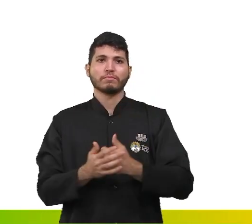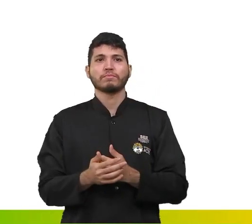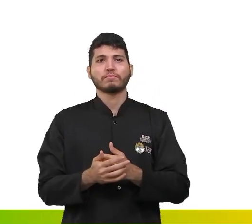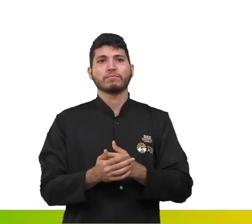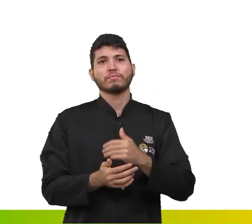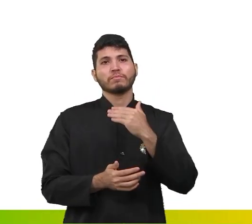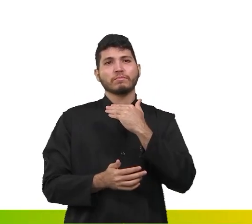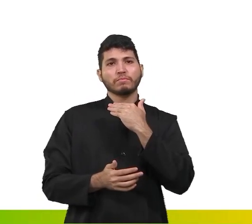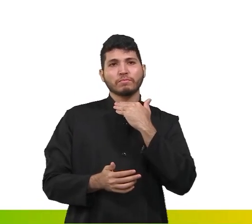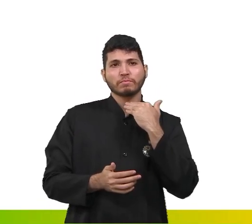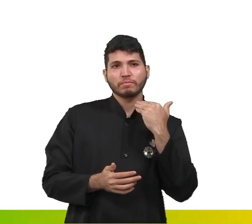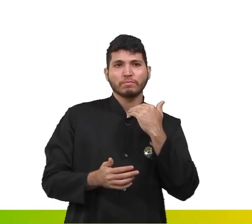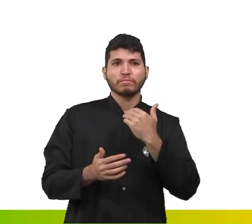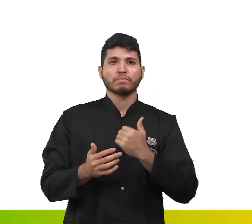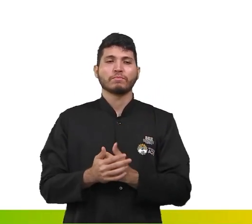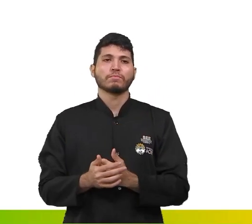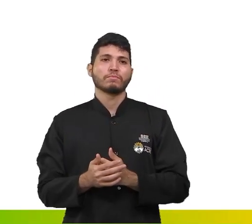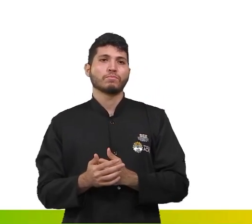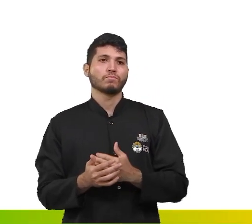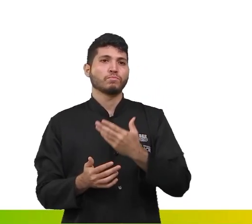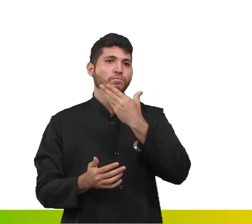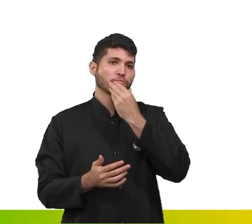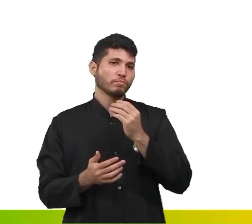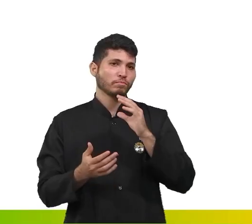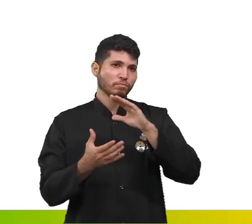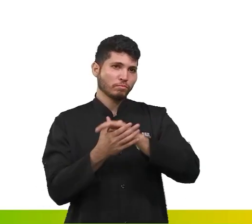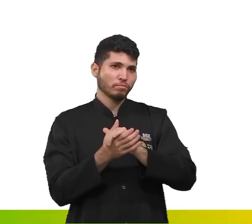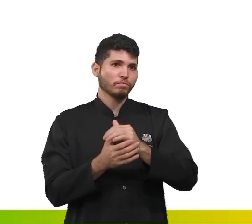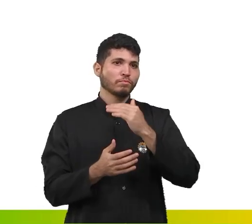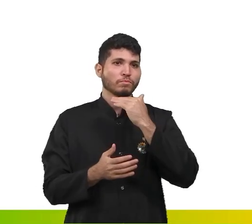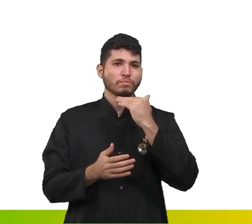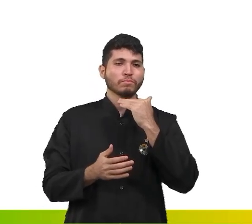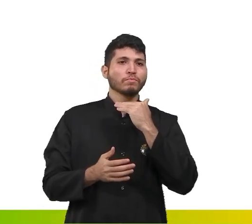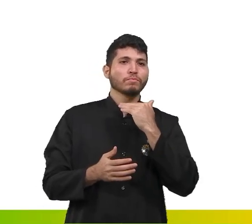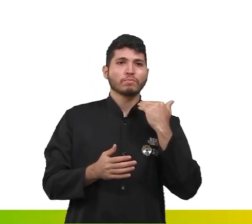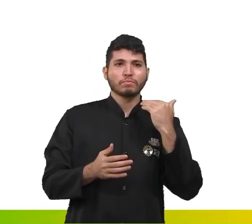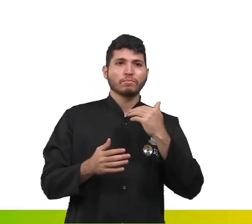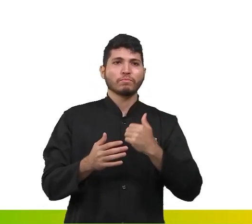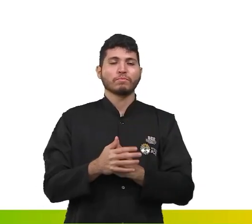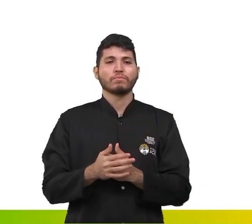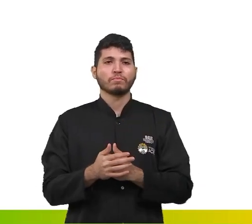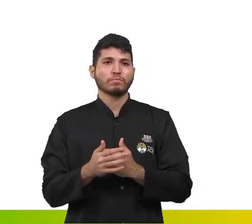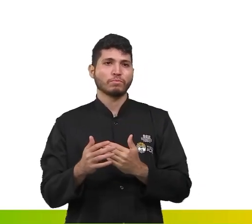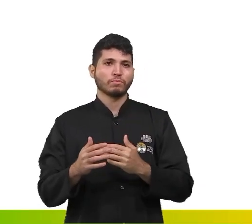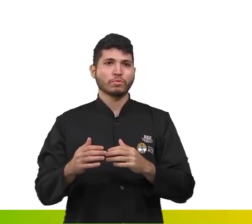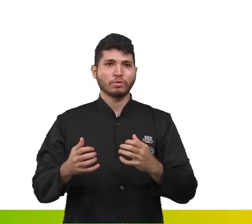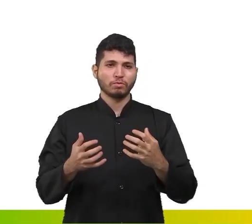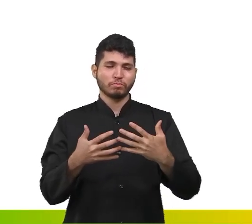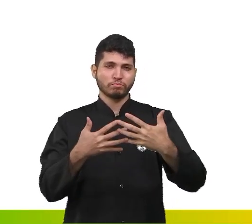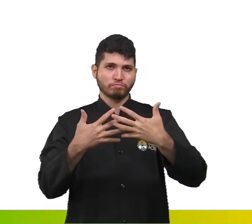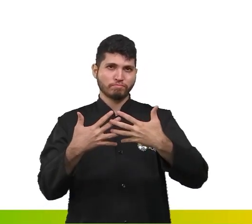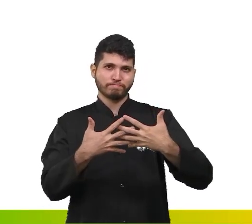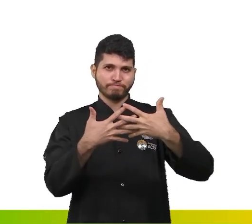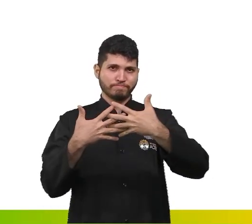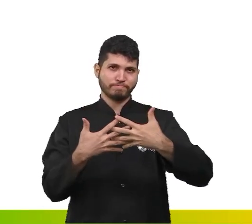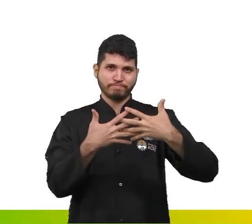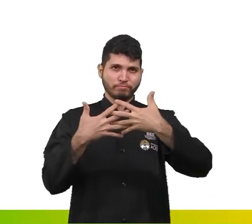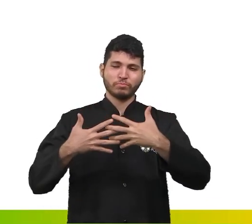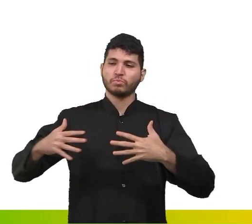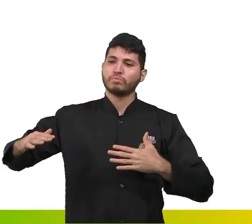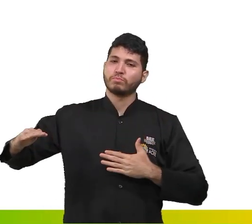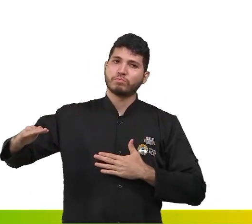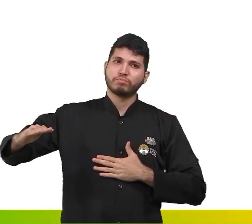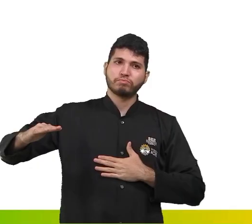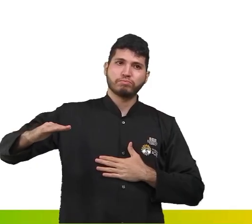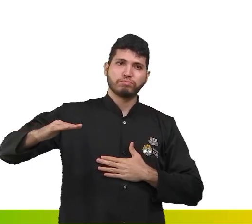por caminhão na Grande Florianópolis. Segundo a polícia, suspeito matou mulher após briga